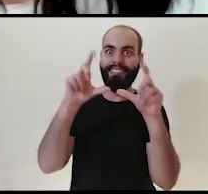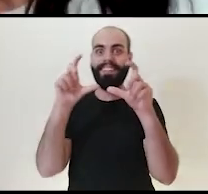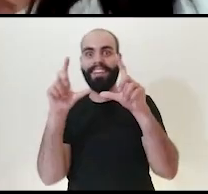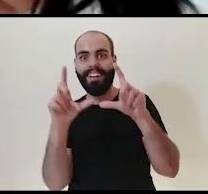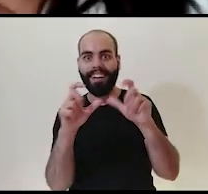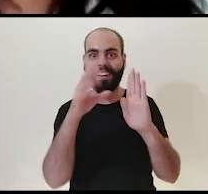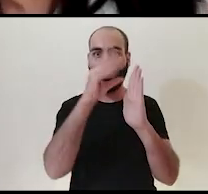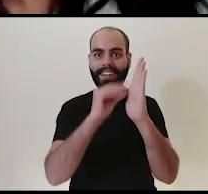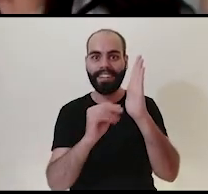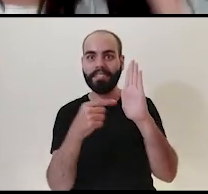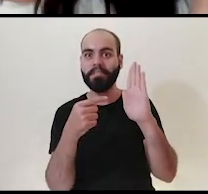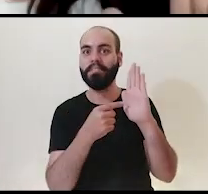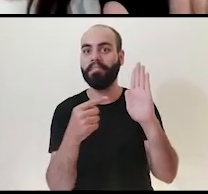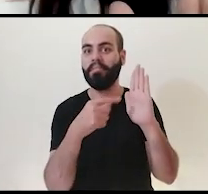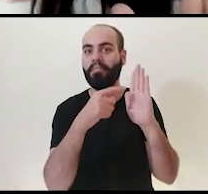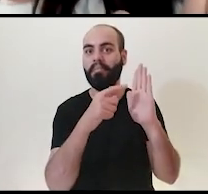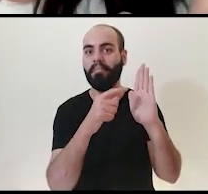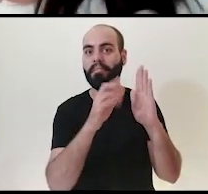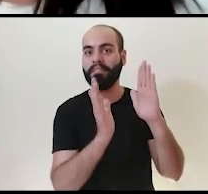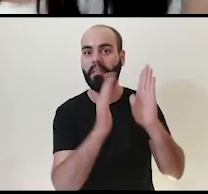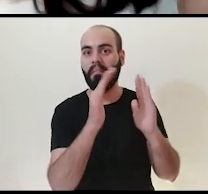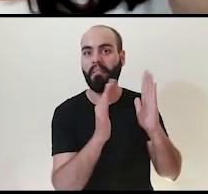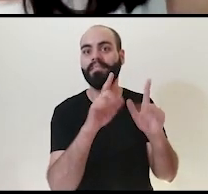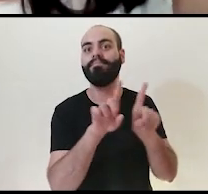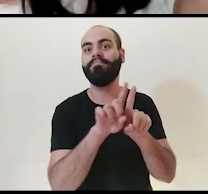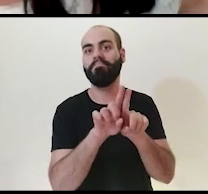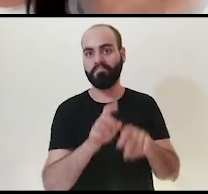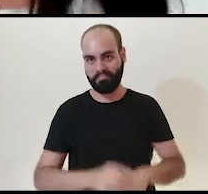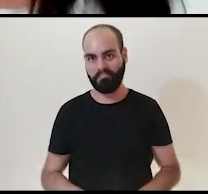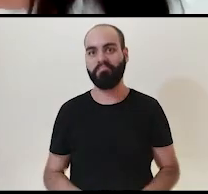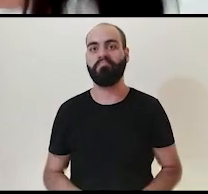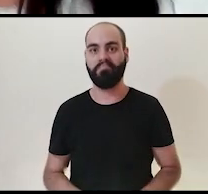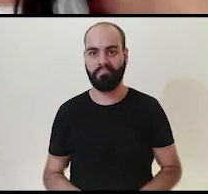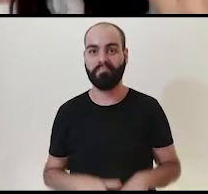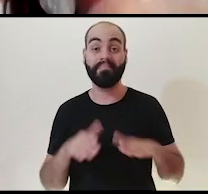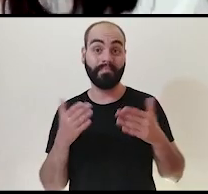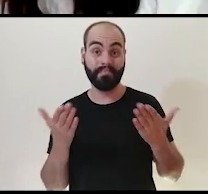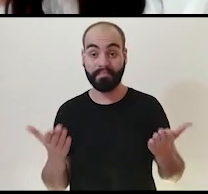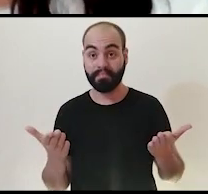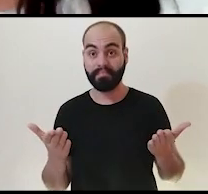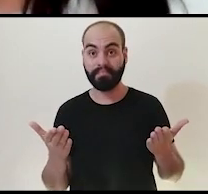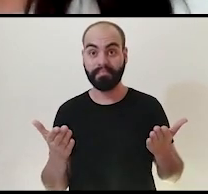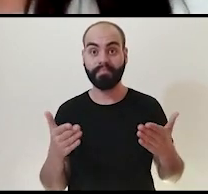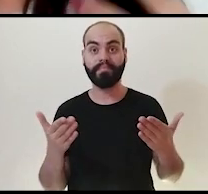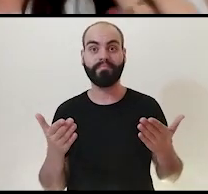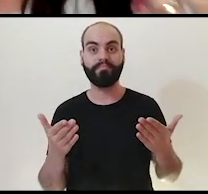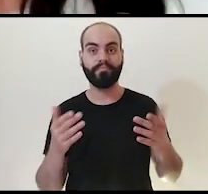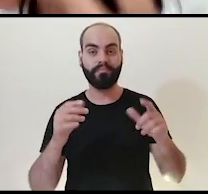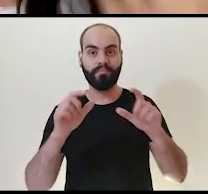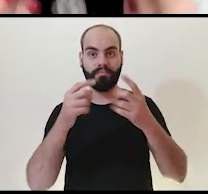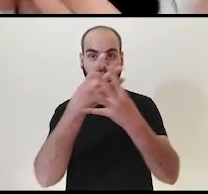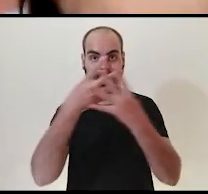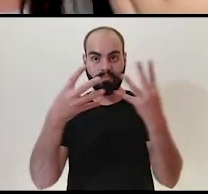alguma coisa muito agradável na foto e você não percebeu. Quando você vai ver, tá torto. Então, quando a gente já ativa essas linhas,